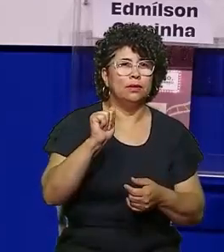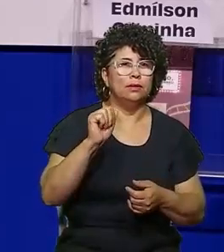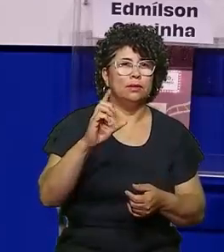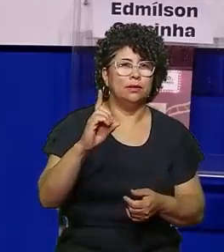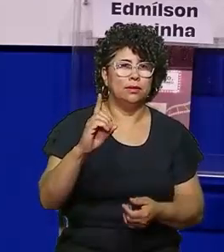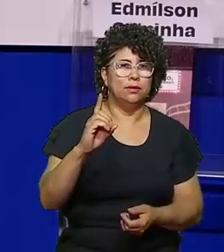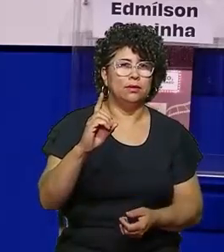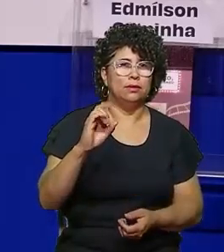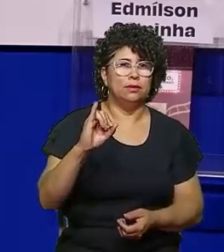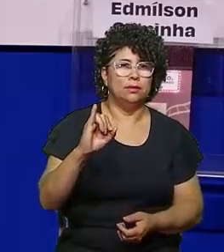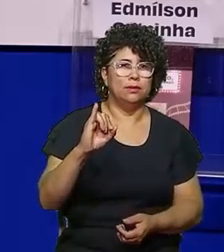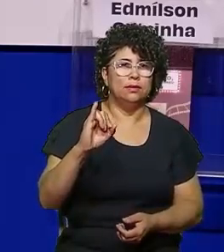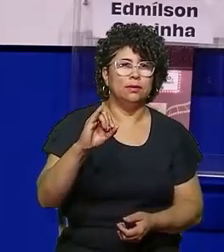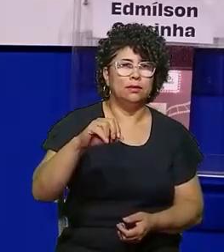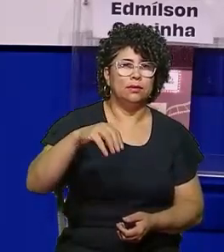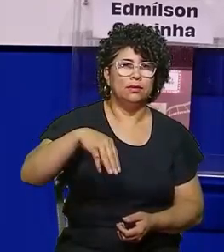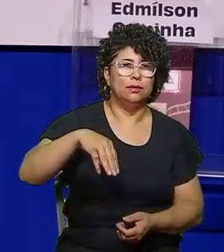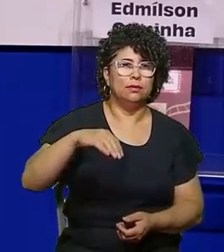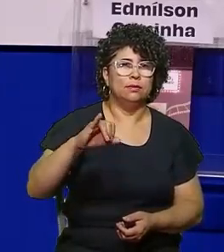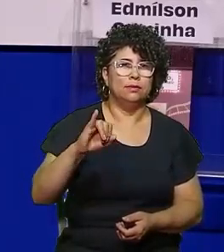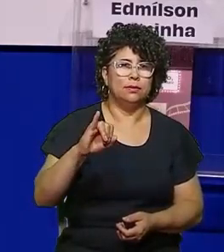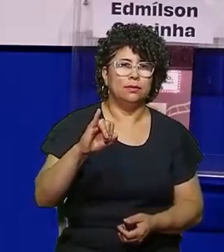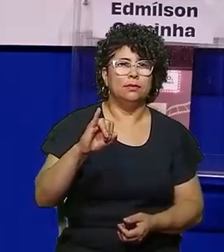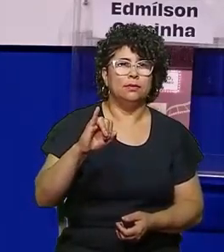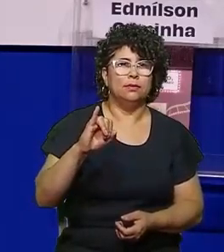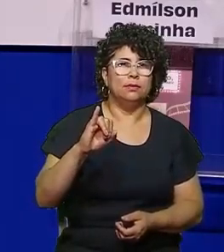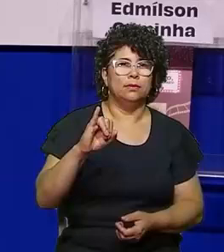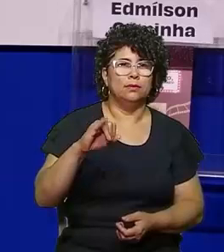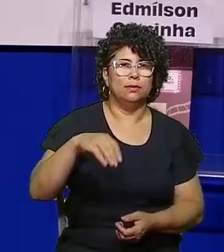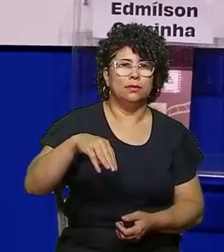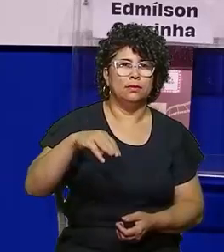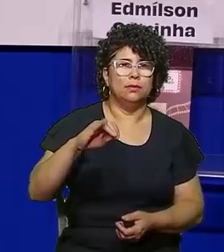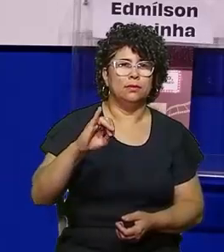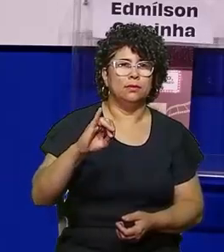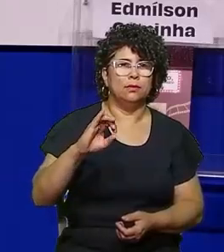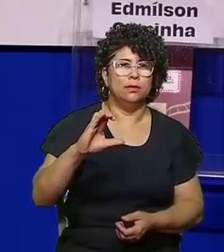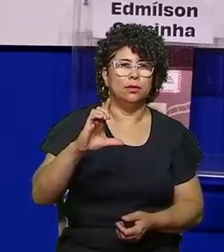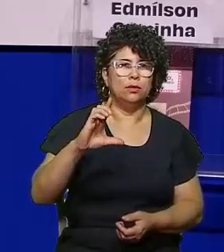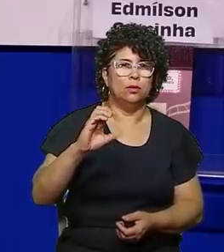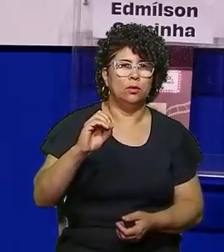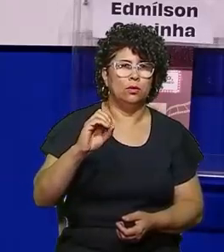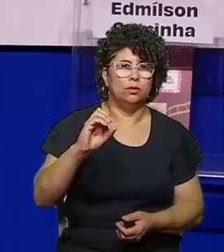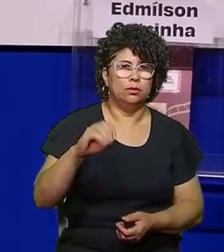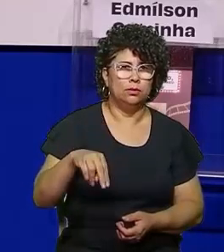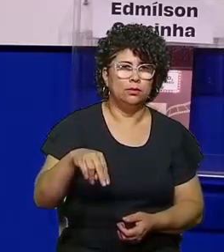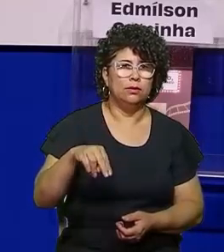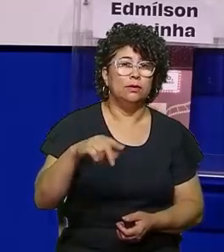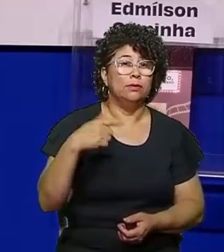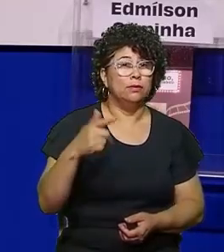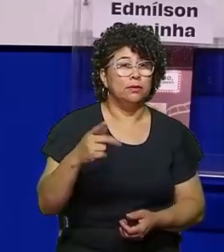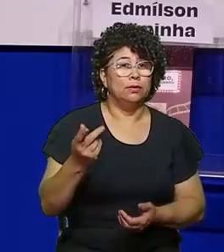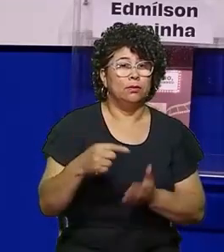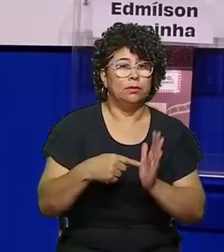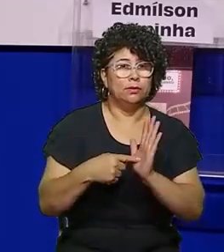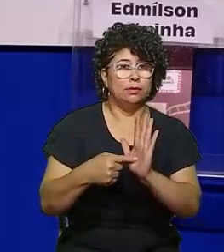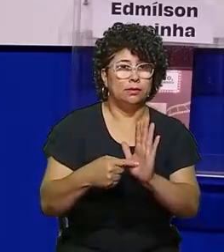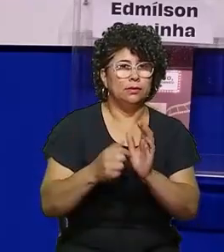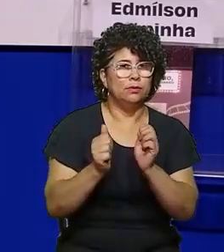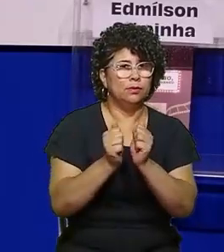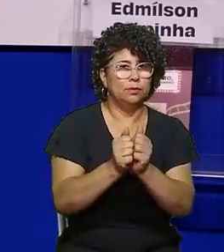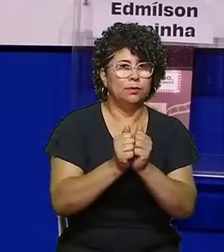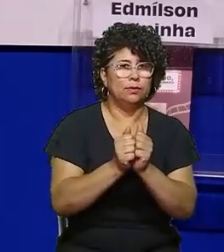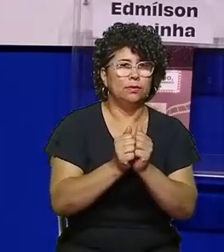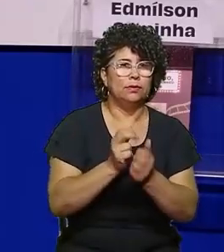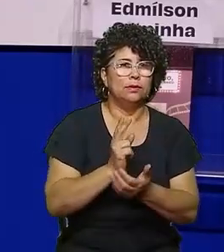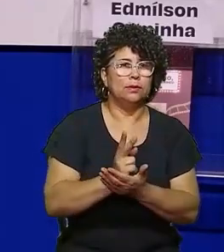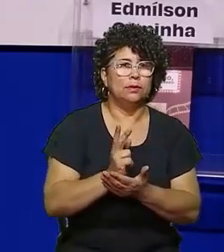e não estou tomando o teu lugar de mediador, por favor. Não, imagine. A permanência do que está nestes versos que a gente viu